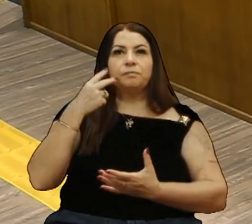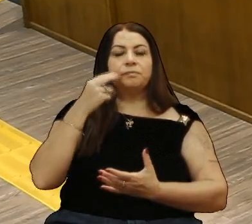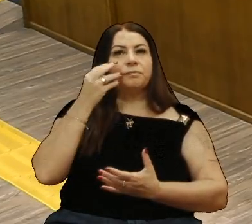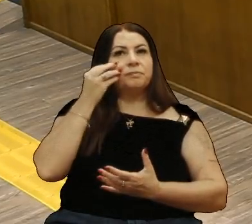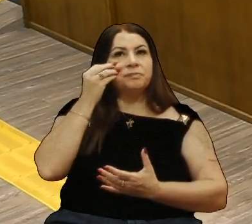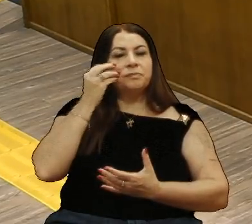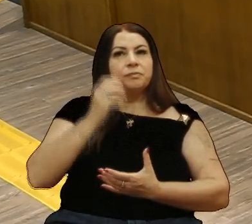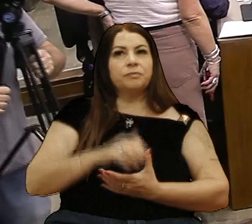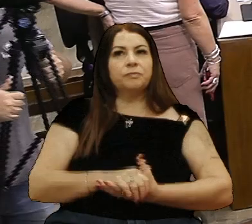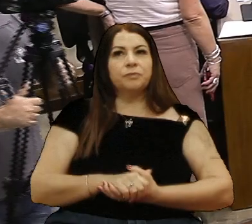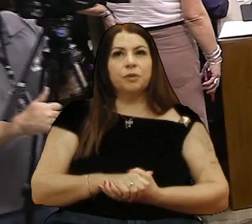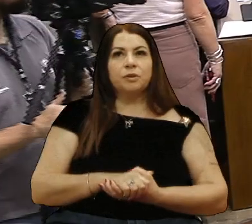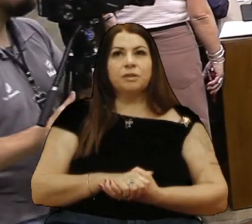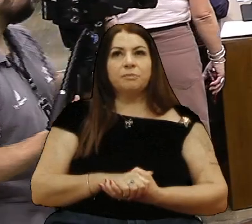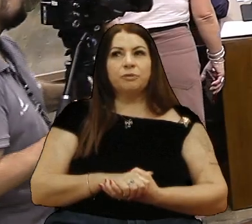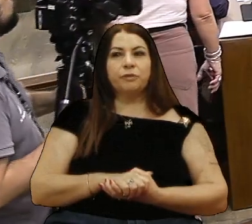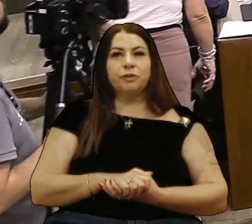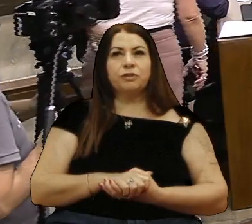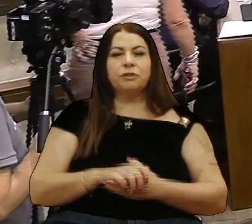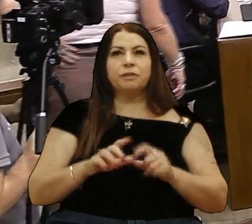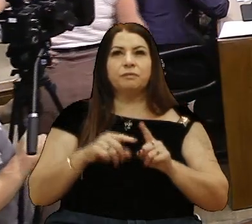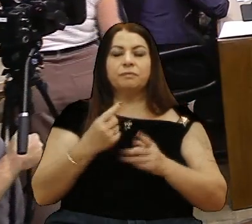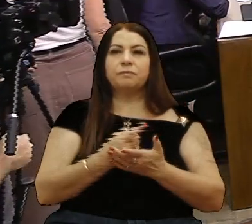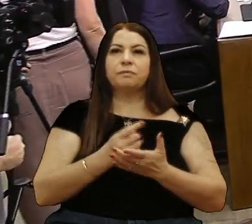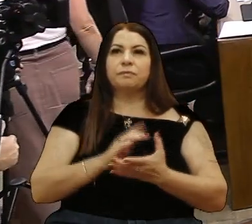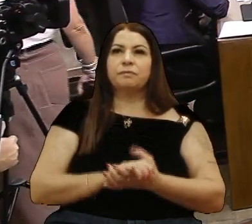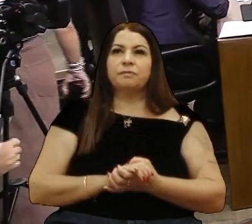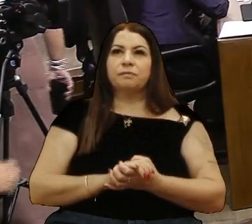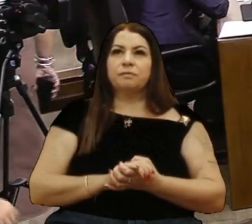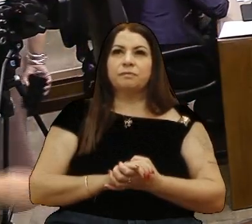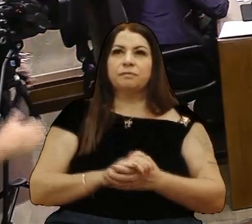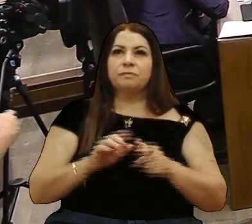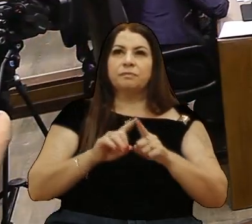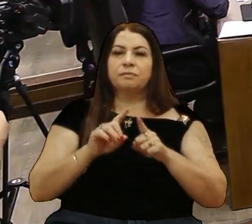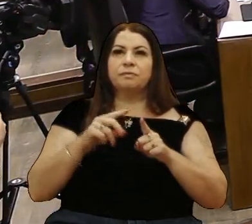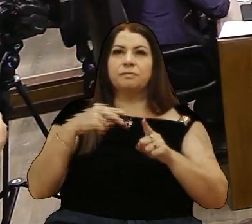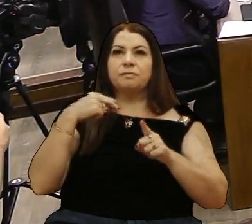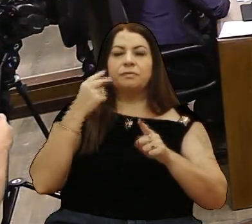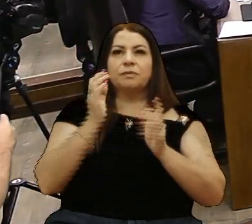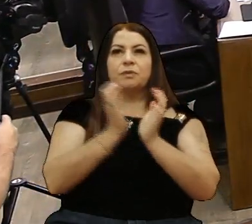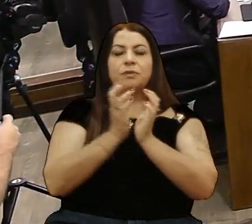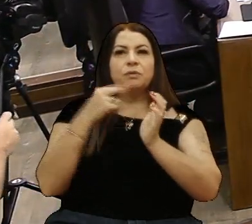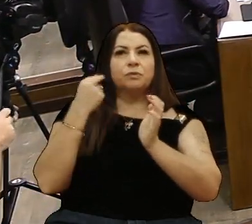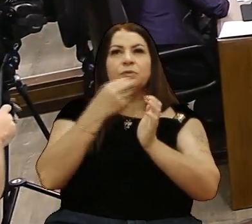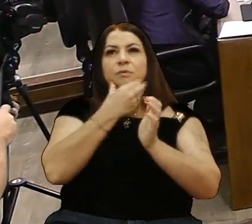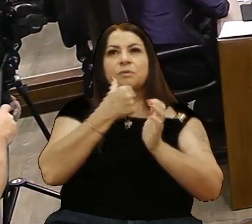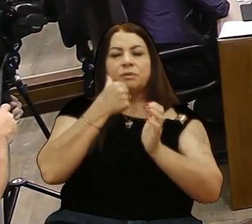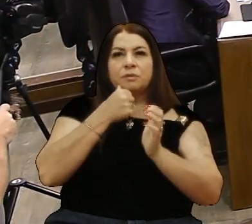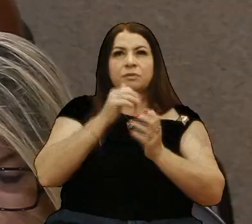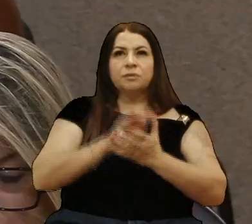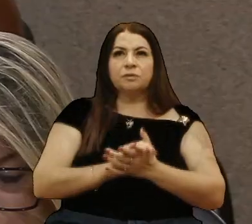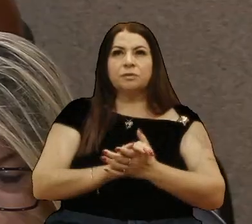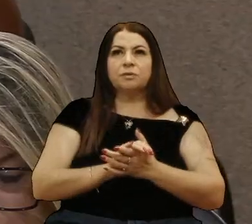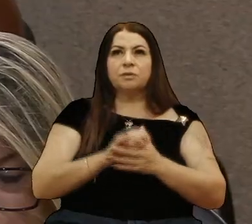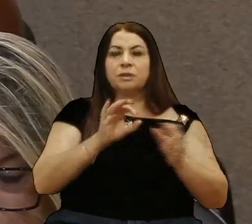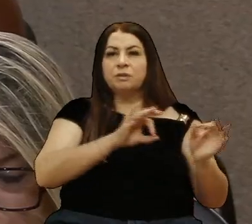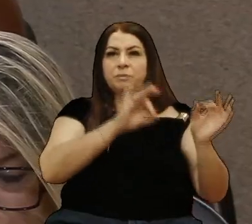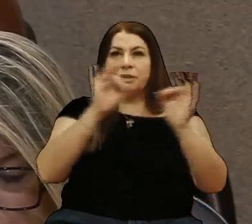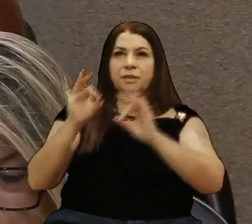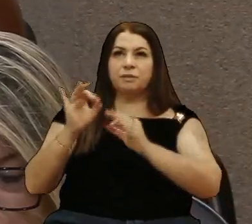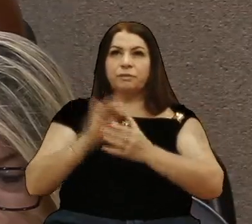Jack. Senhor presidente, nobres colegas vereadores, vereadoras, pessoal que nos assiste em